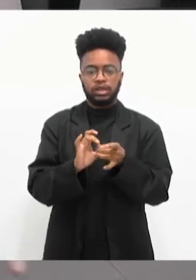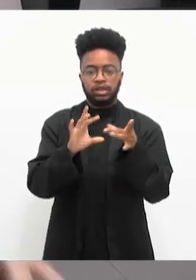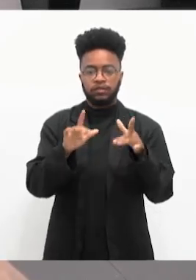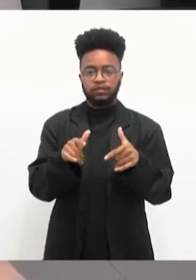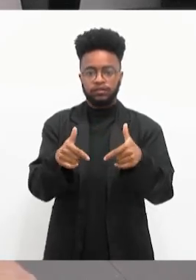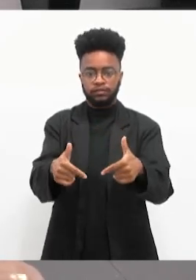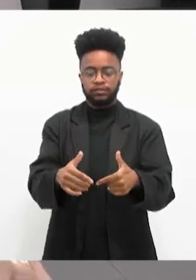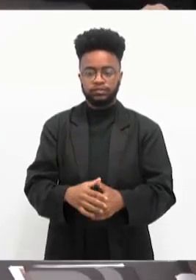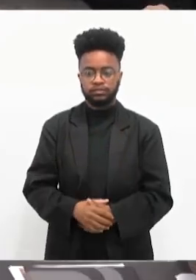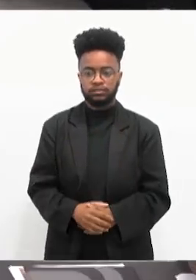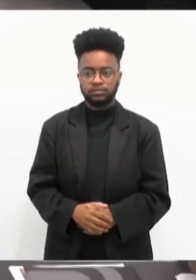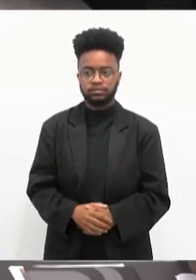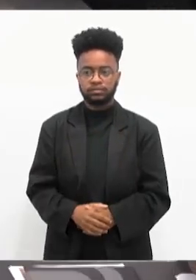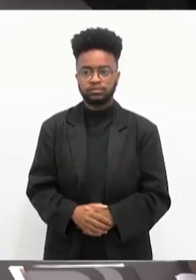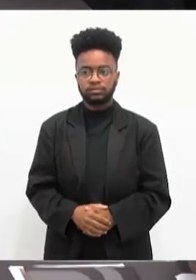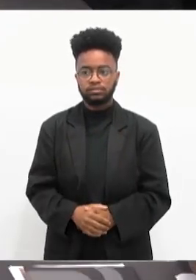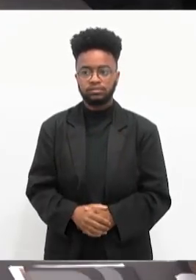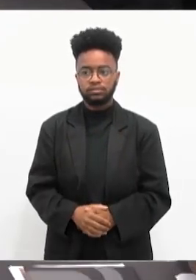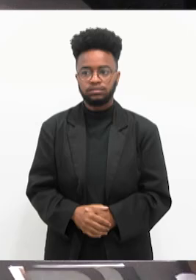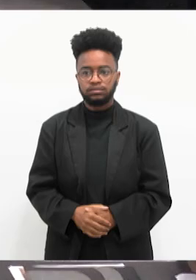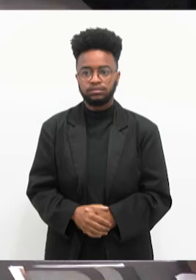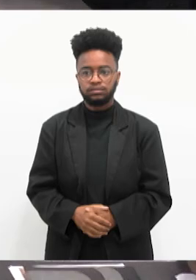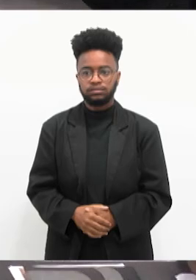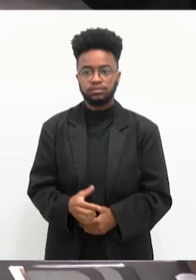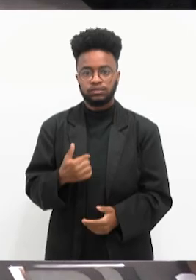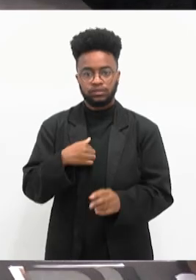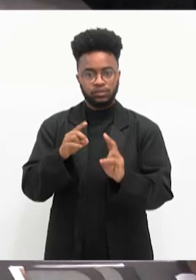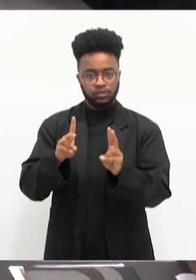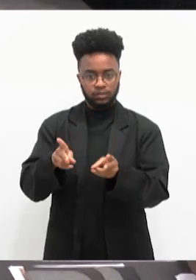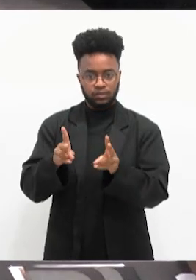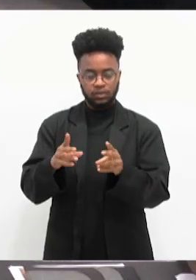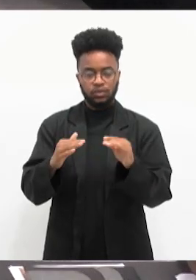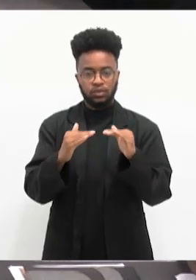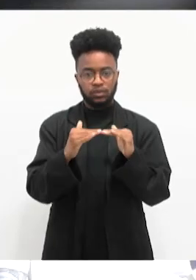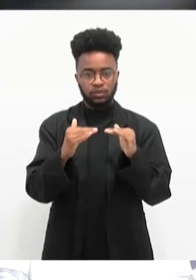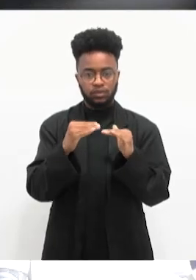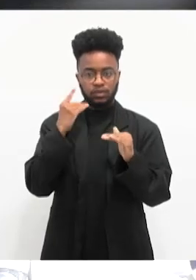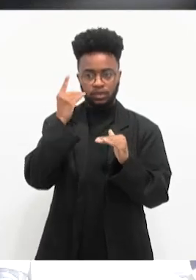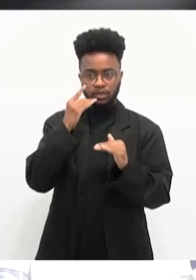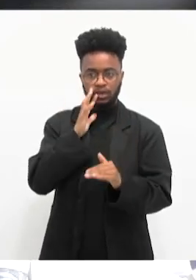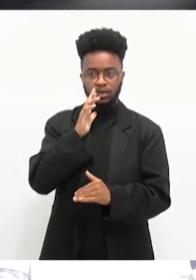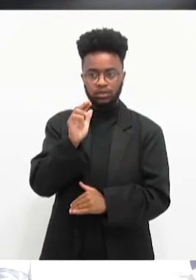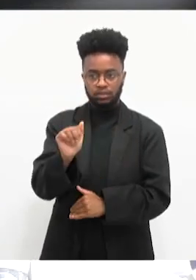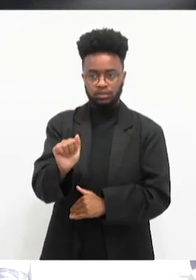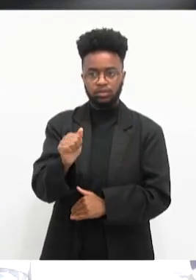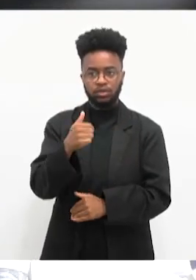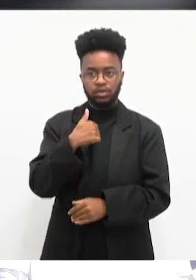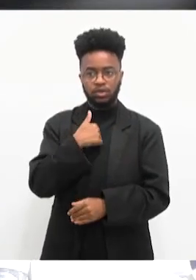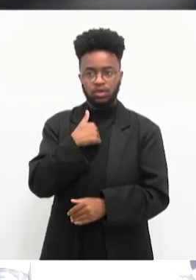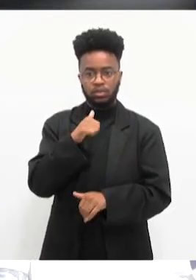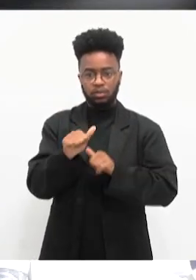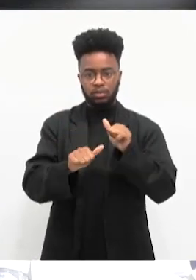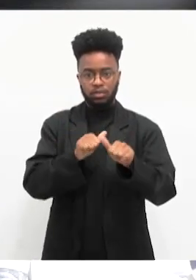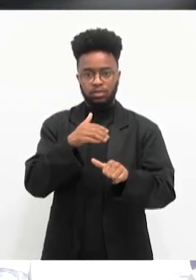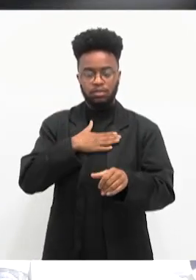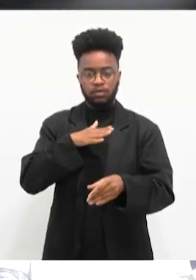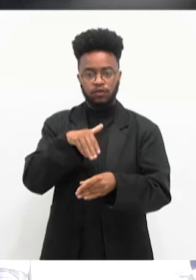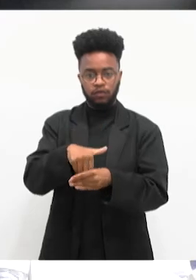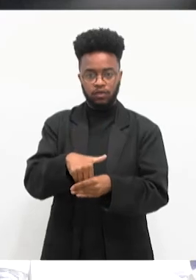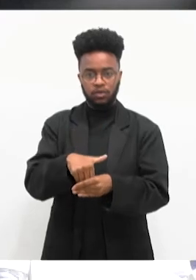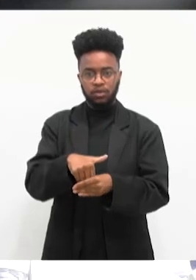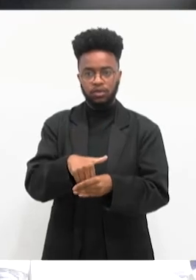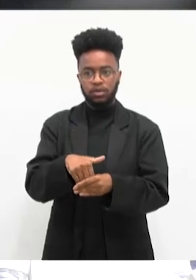presidente. Mas eu queria... Eu vou manter a concordância com o deputado Amorim. Eu estou mudando meu voto,